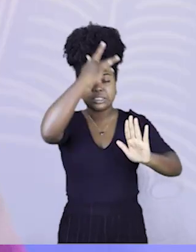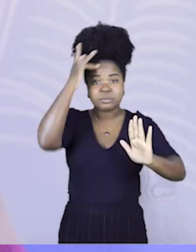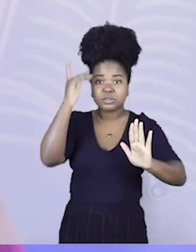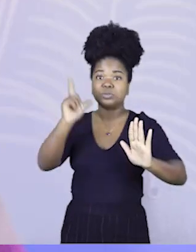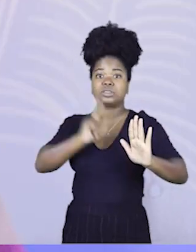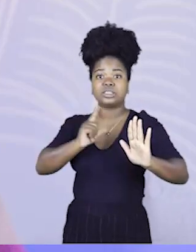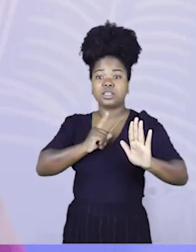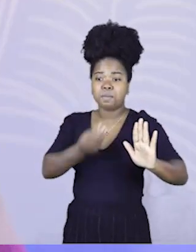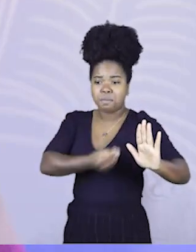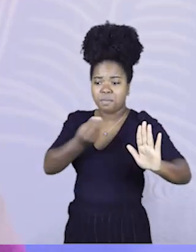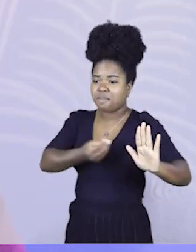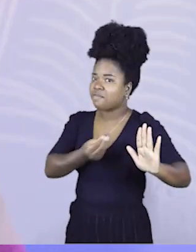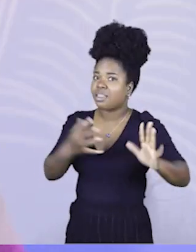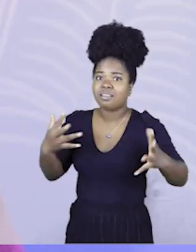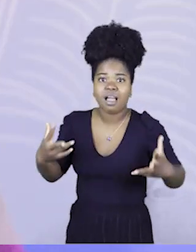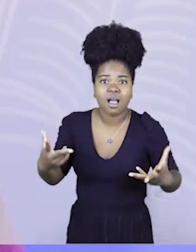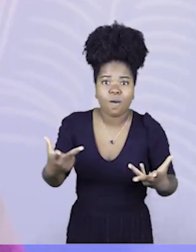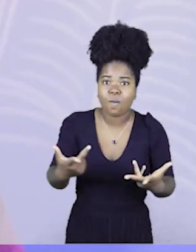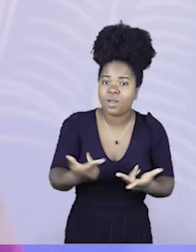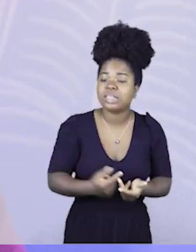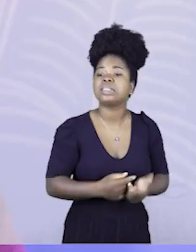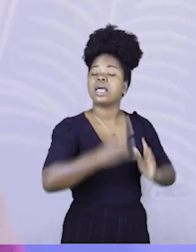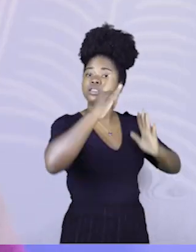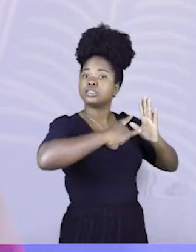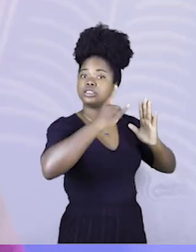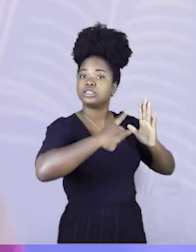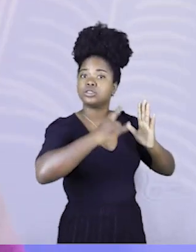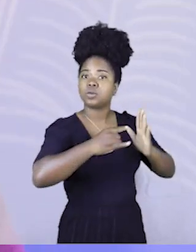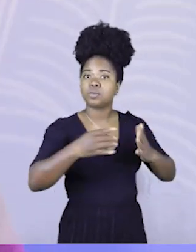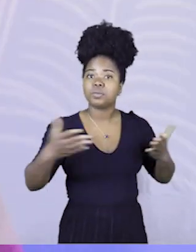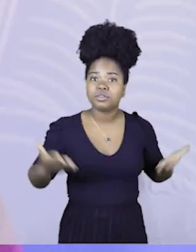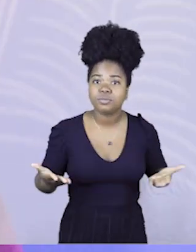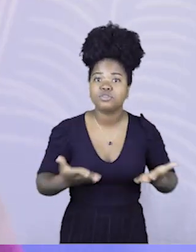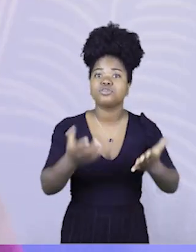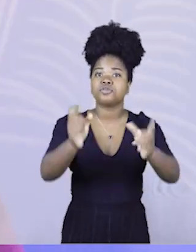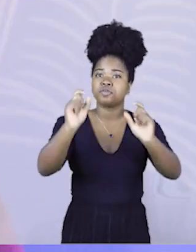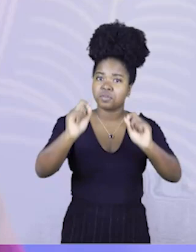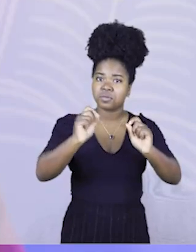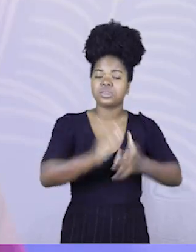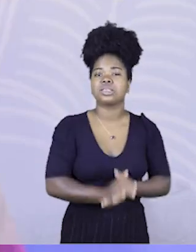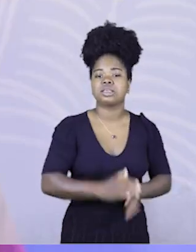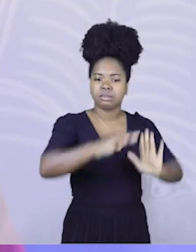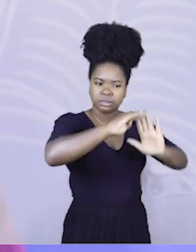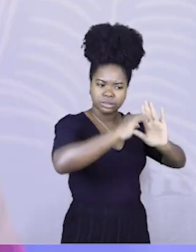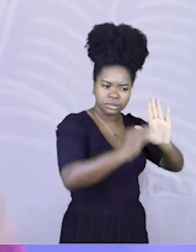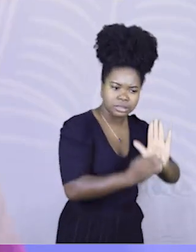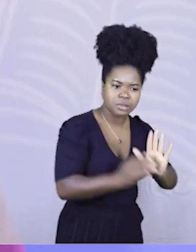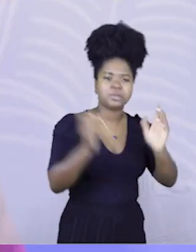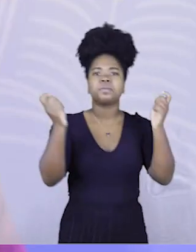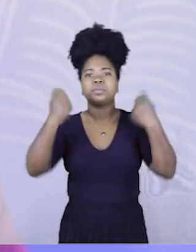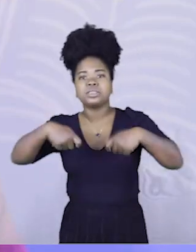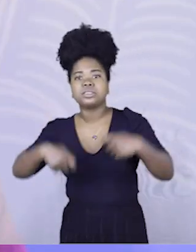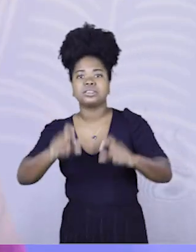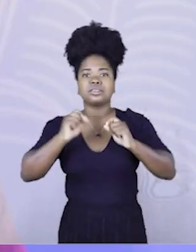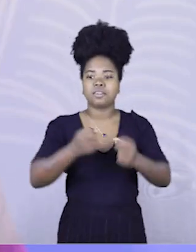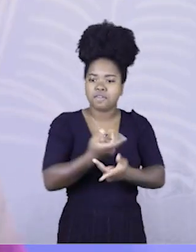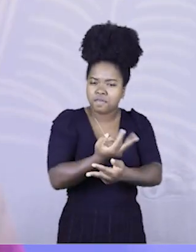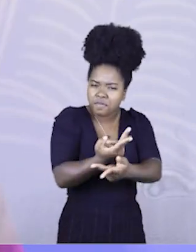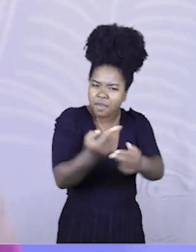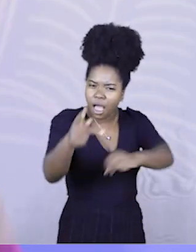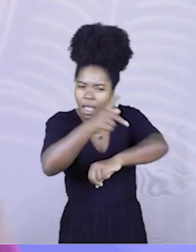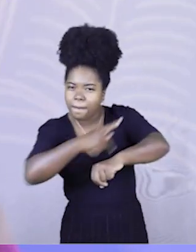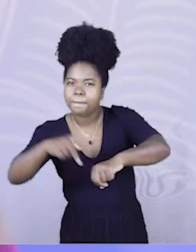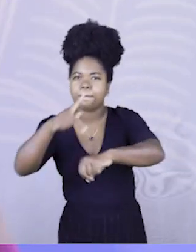de qualidade, essa declaração buscou que esses parâmetros pudessem ser aplicados pelos diversos países, né,